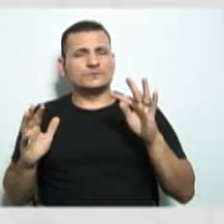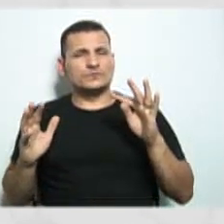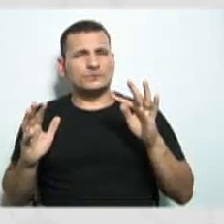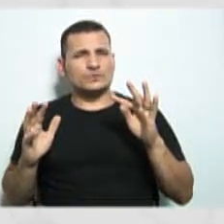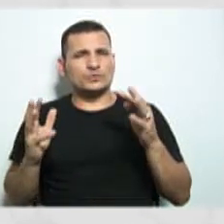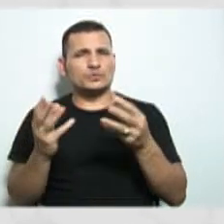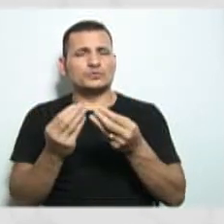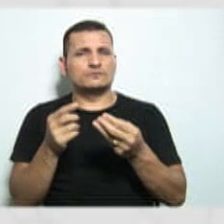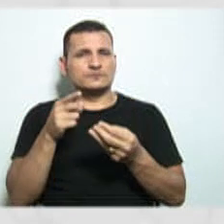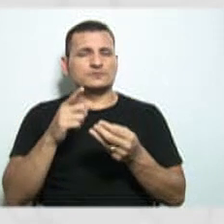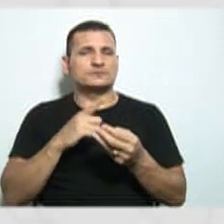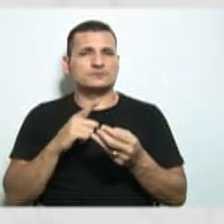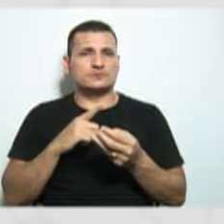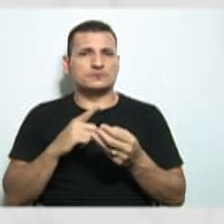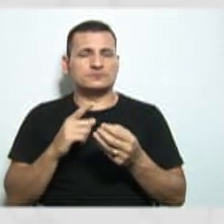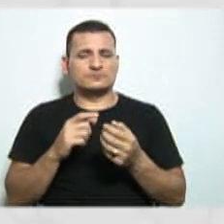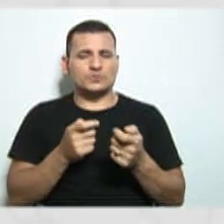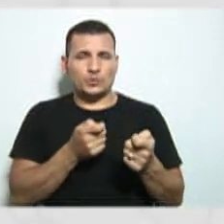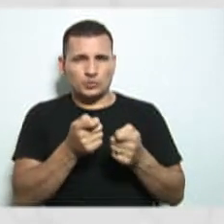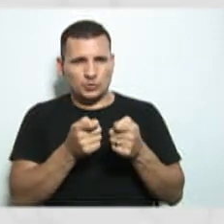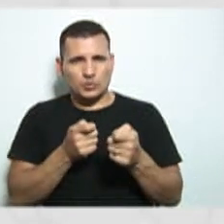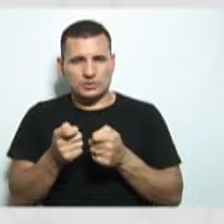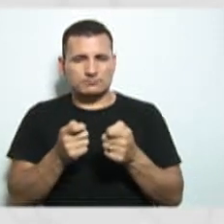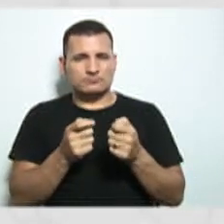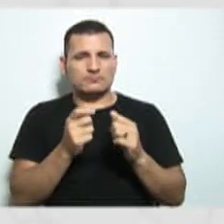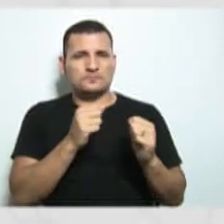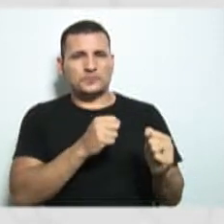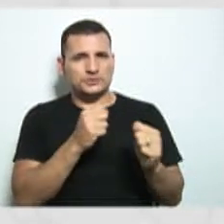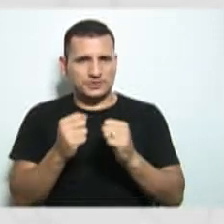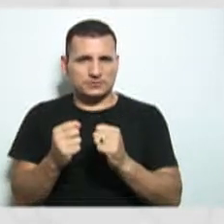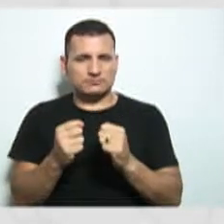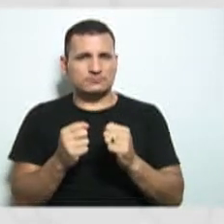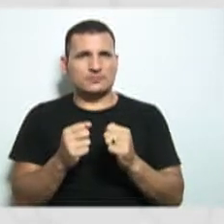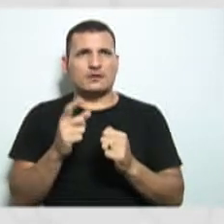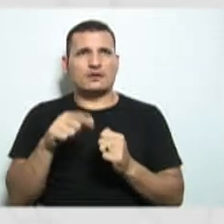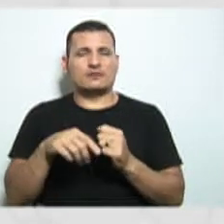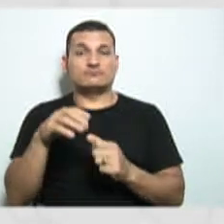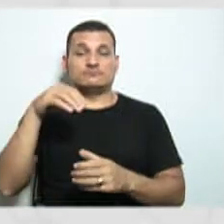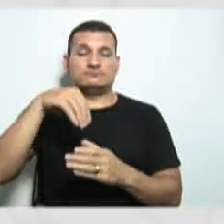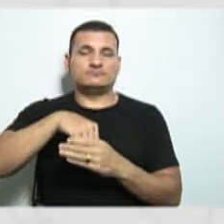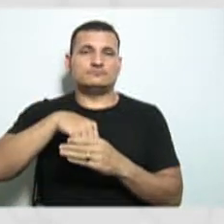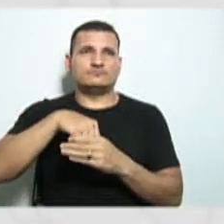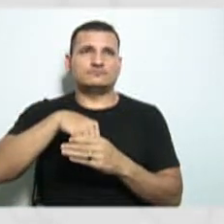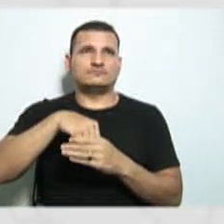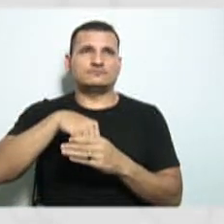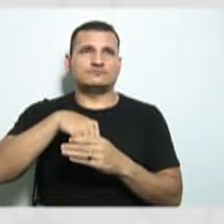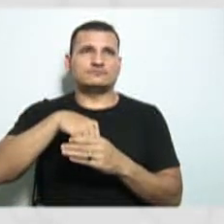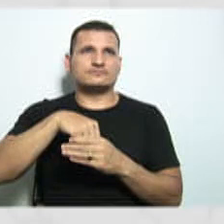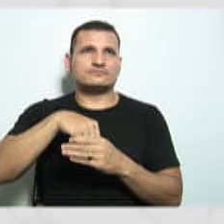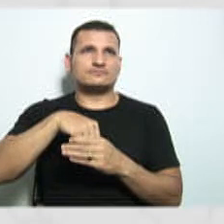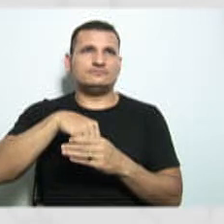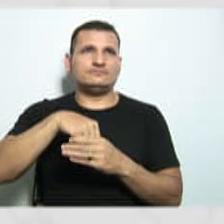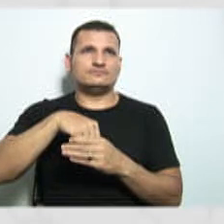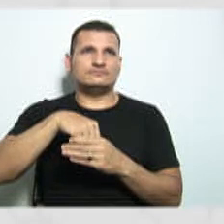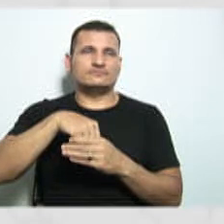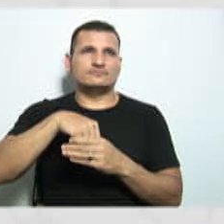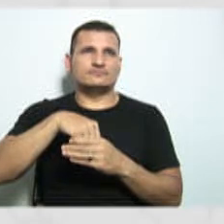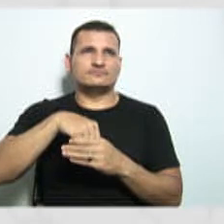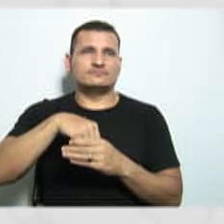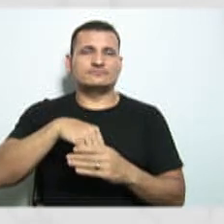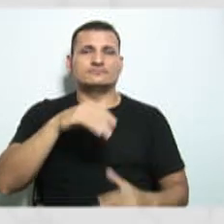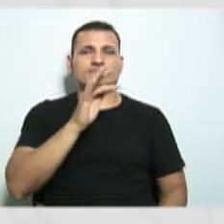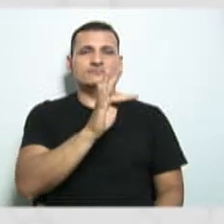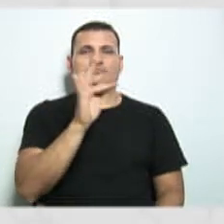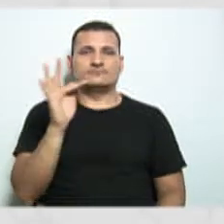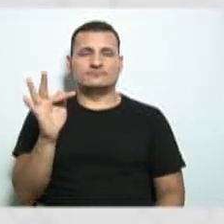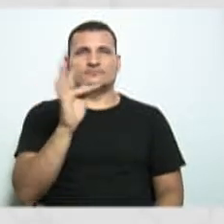tem poder sobre, ele é um fator interno. Então, os fatores internos são os dois